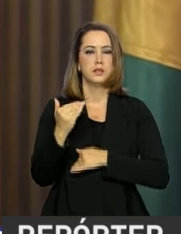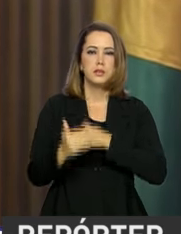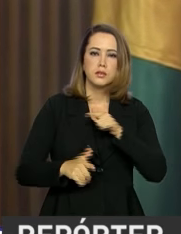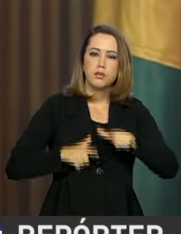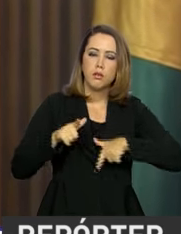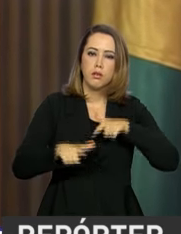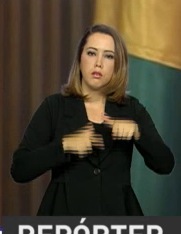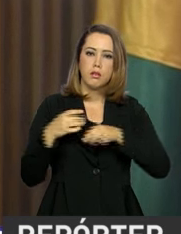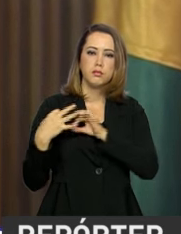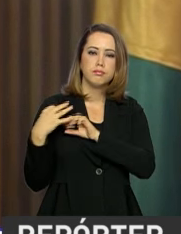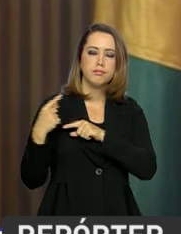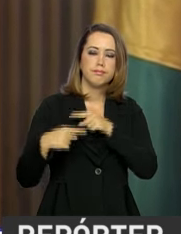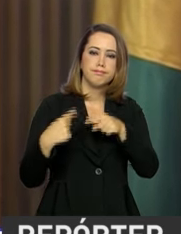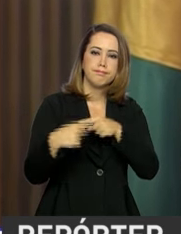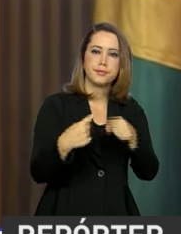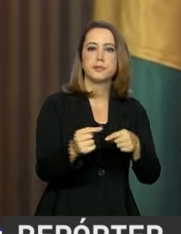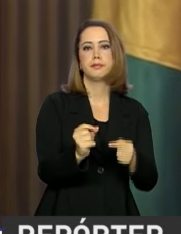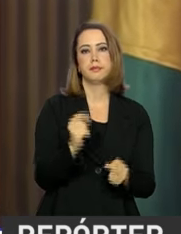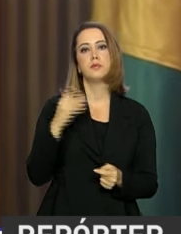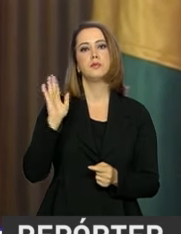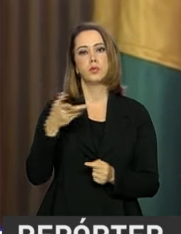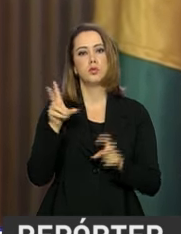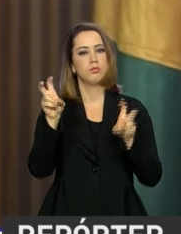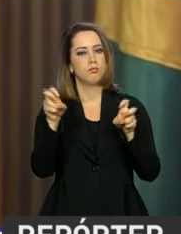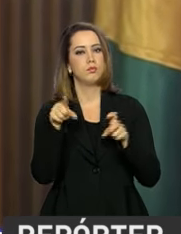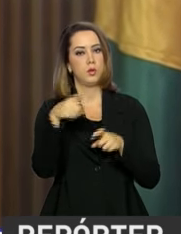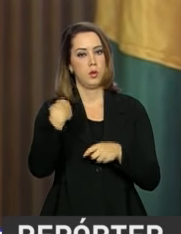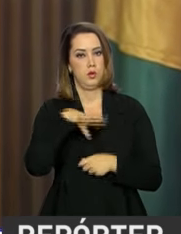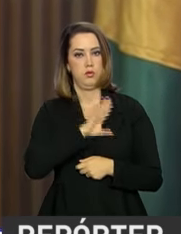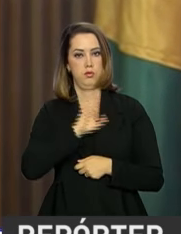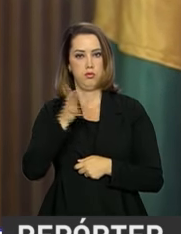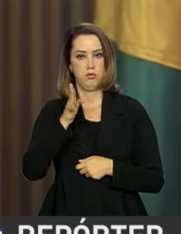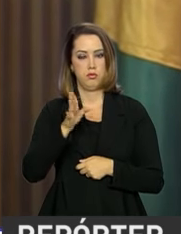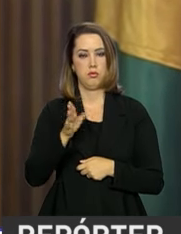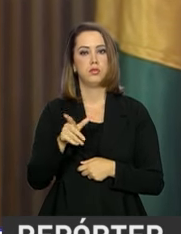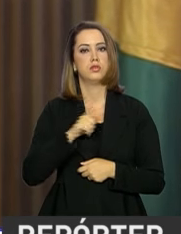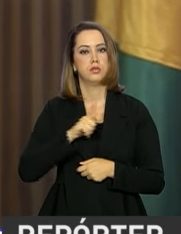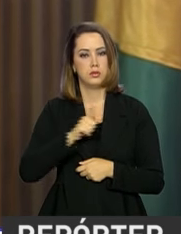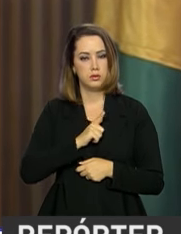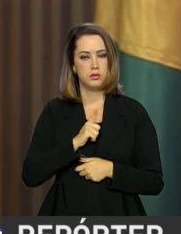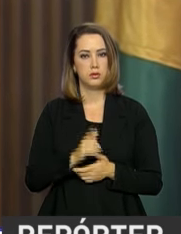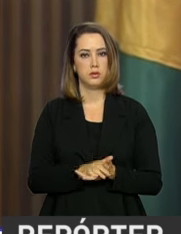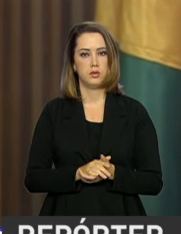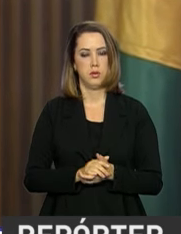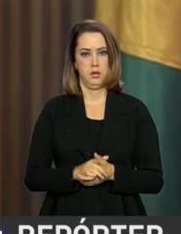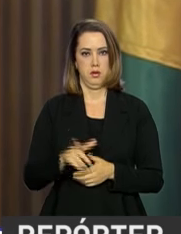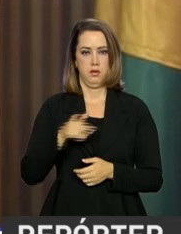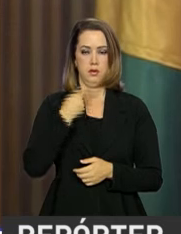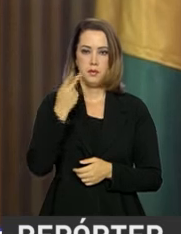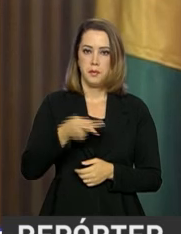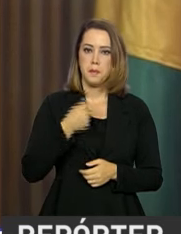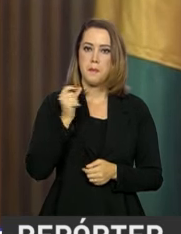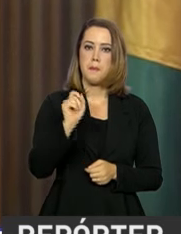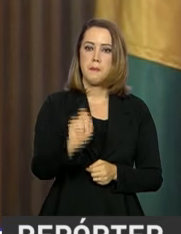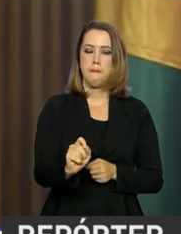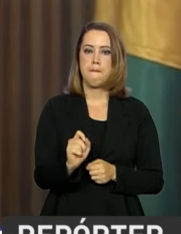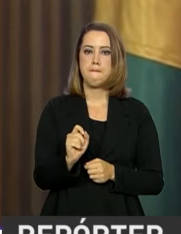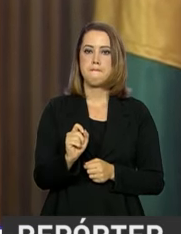nesse tema. Nós próprios temos, ao longo do tempo, dito que se